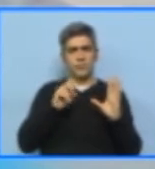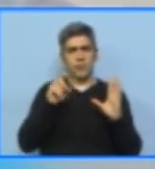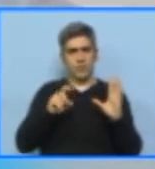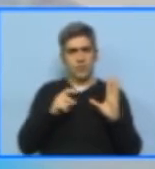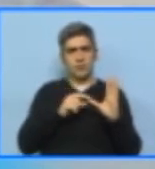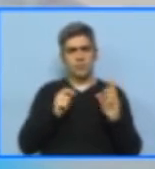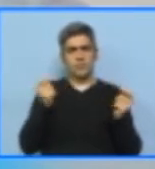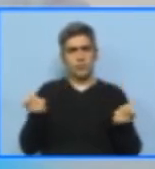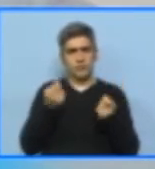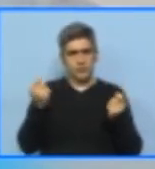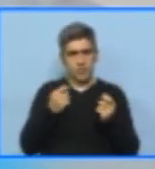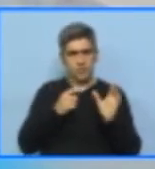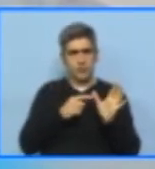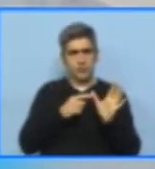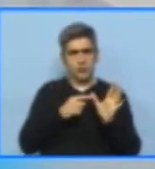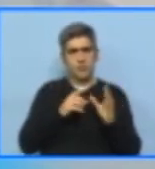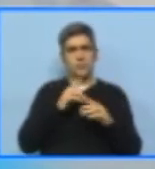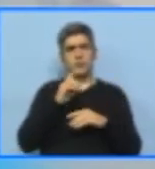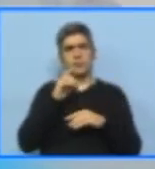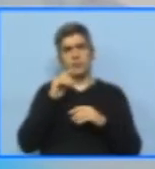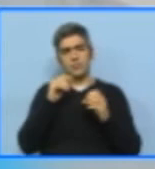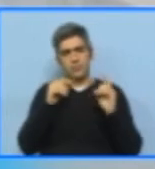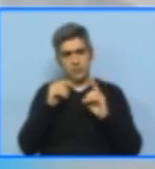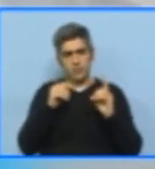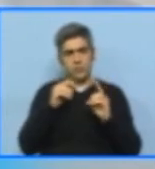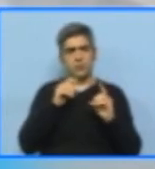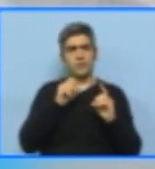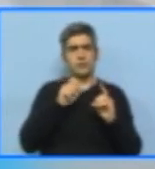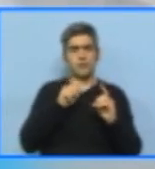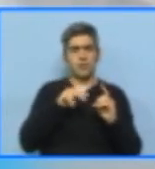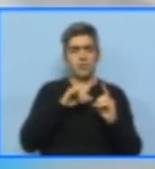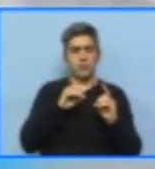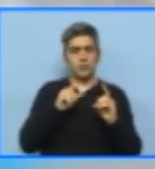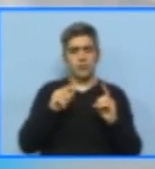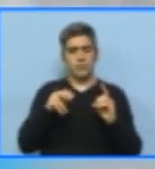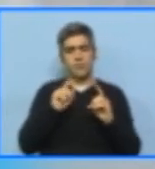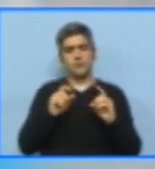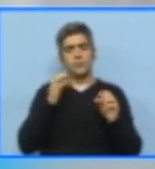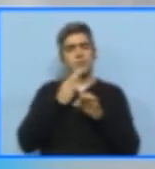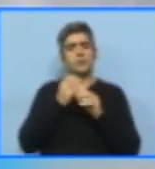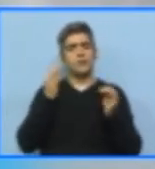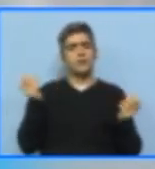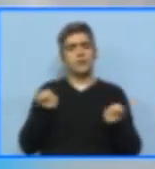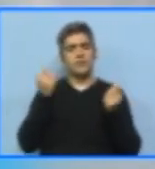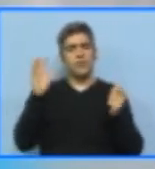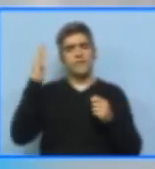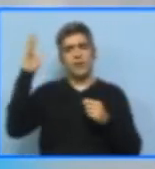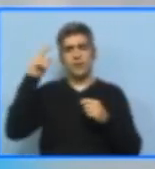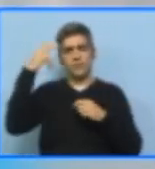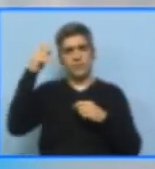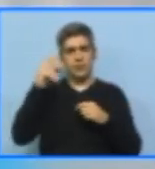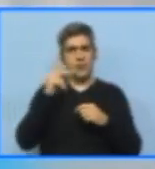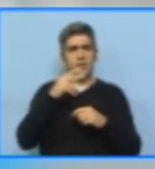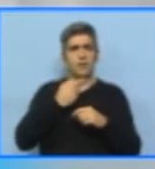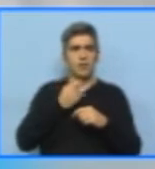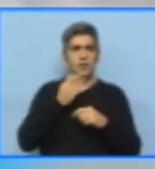significa a publicidade, e uma empresa chamada Génios e Meios, que trata dos concertos, dos eventos musicais. Tivemos há dias o Andrea Bocelli,